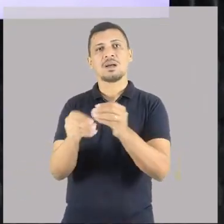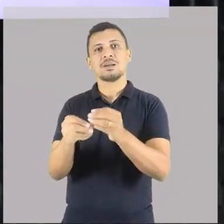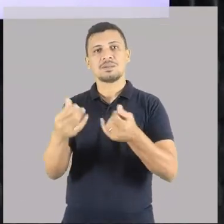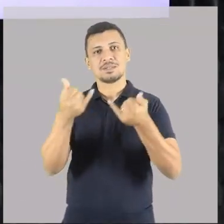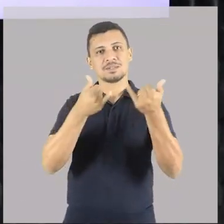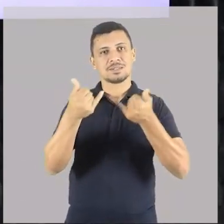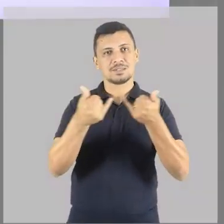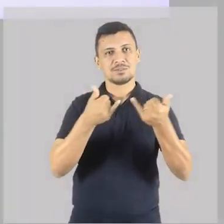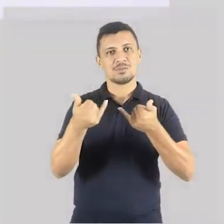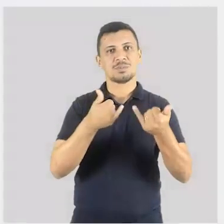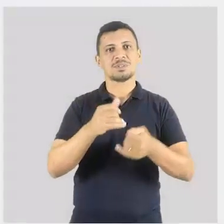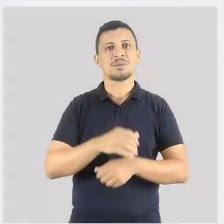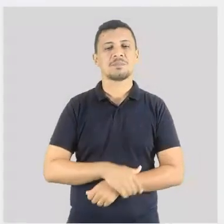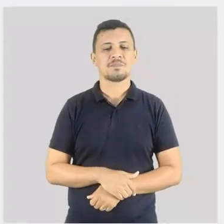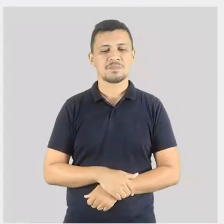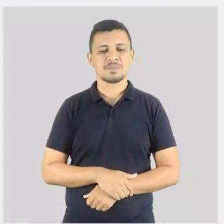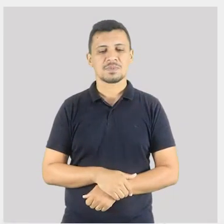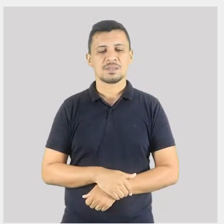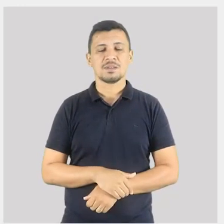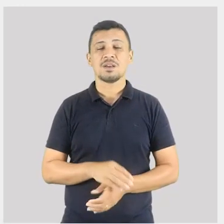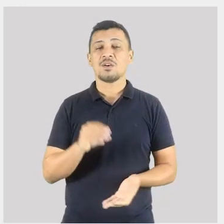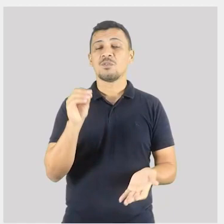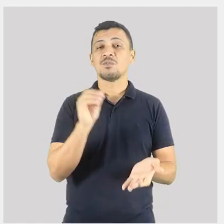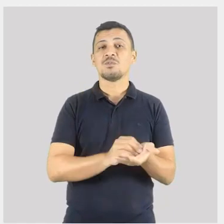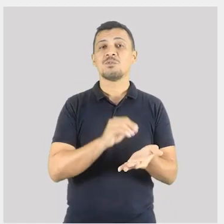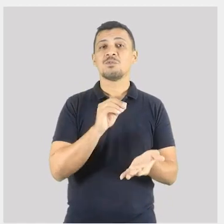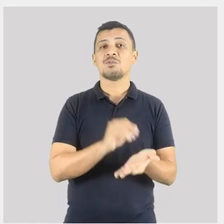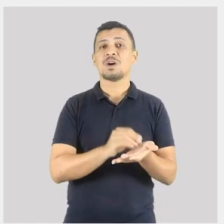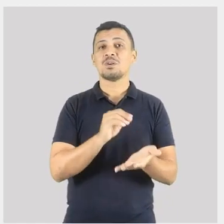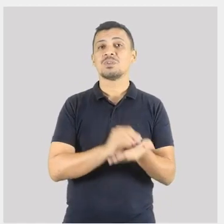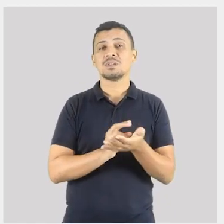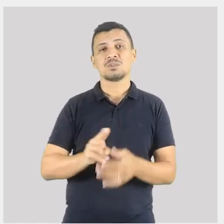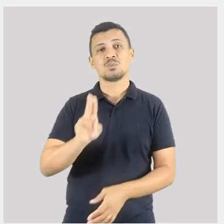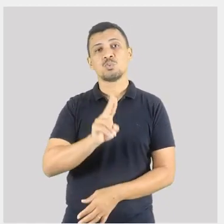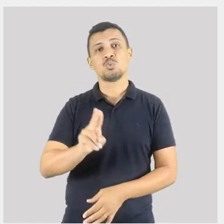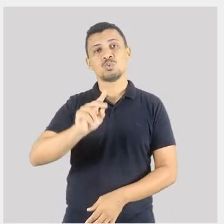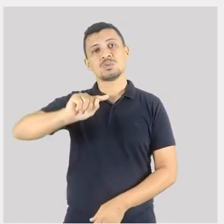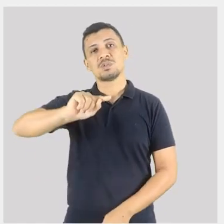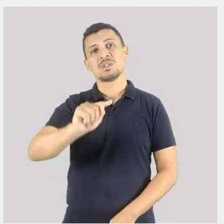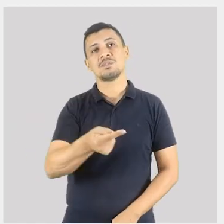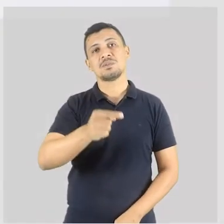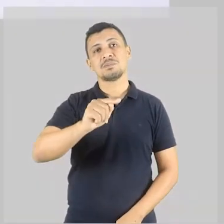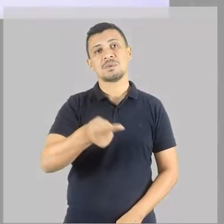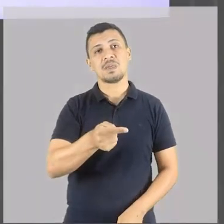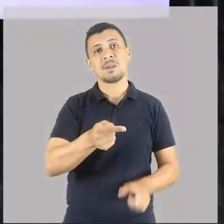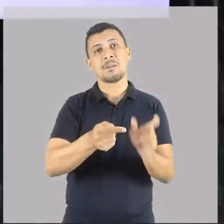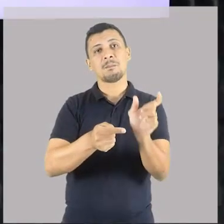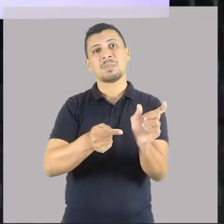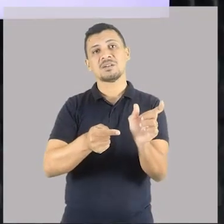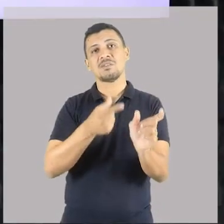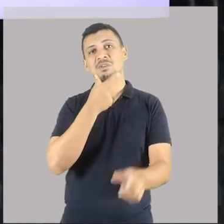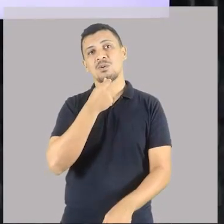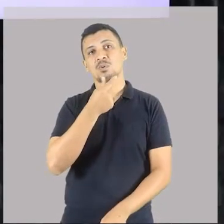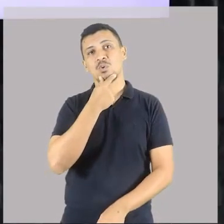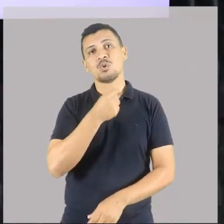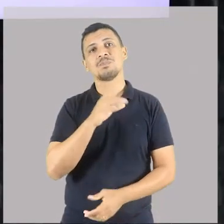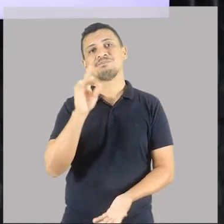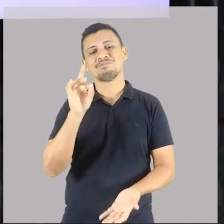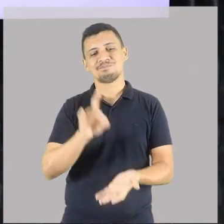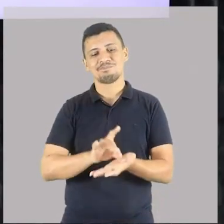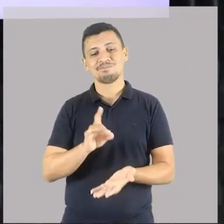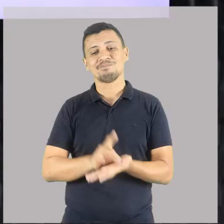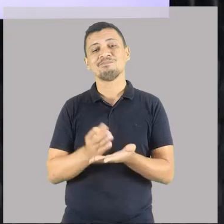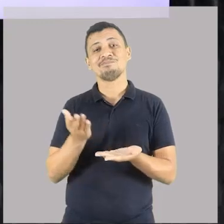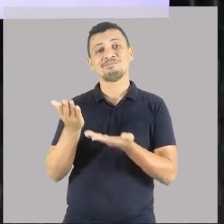antecedente, certo? E com a falta do emprego da vírgula após a palavra homem. Verdade. Quando a gente